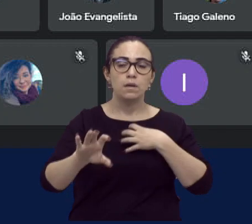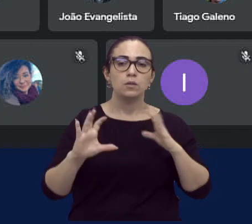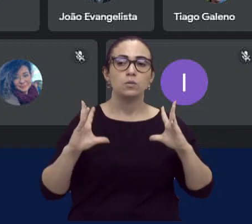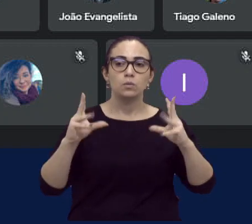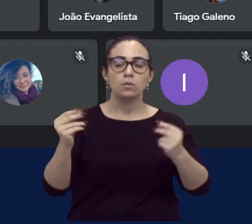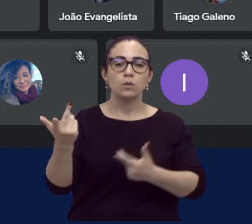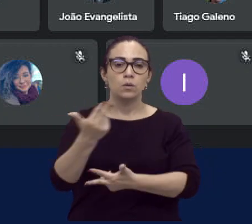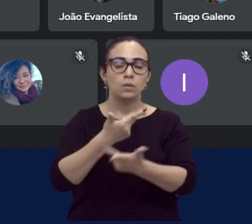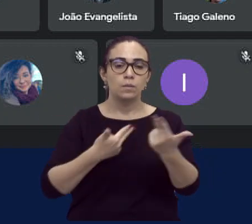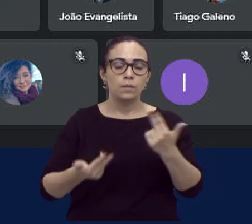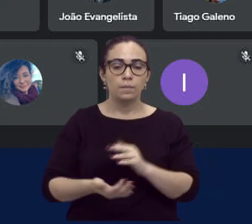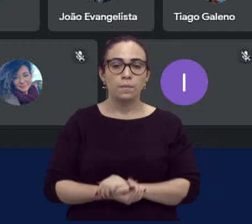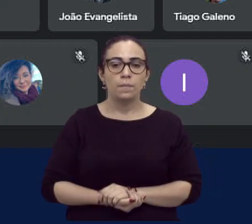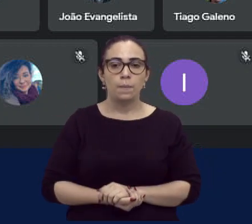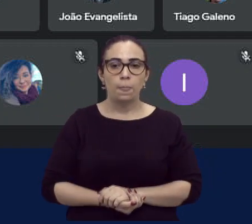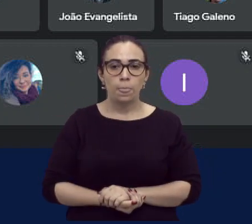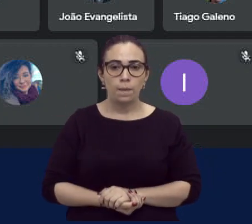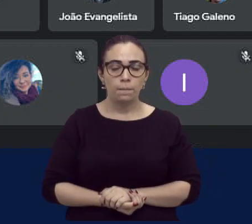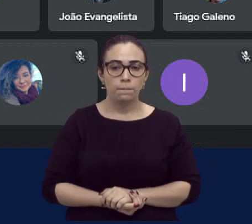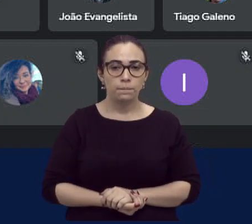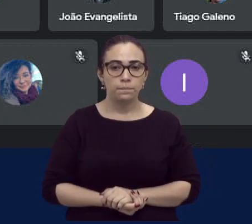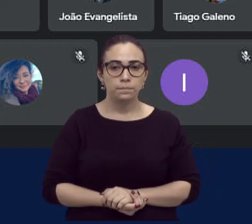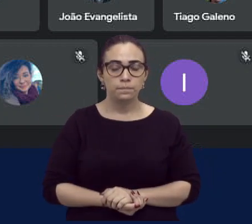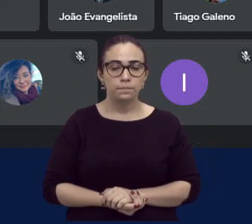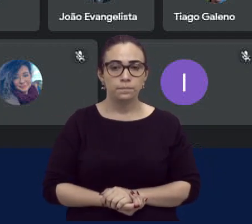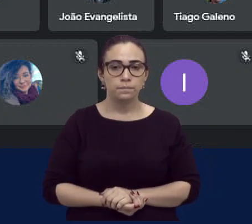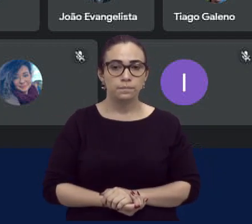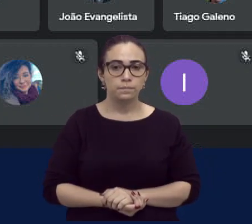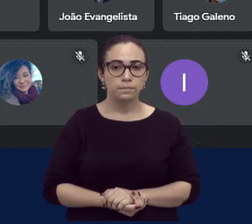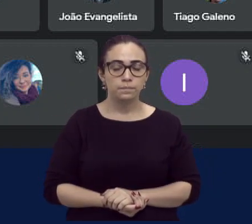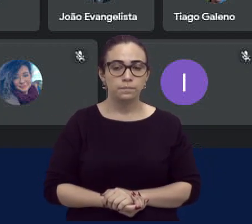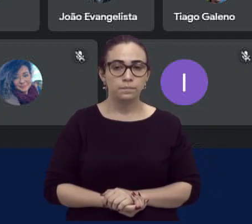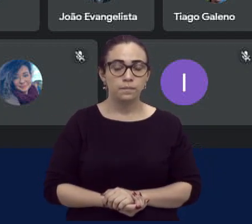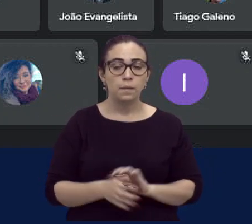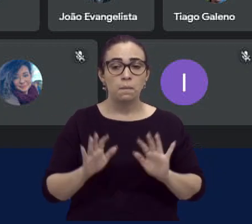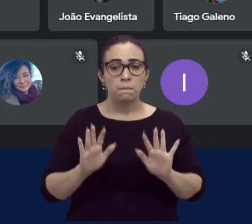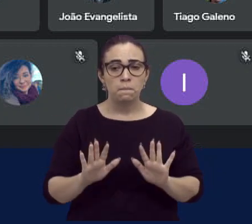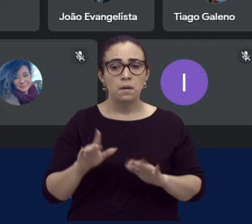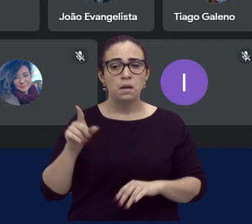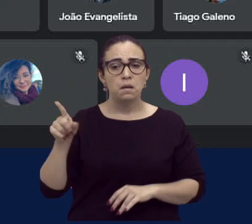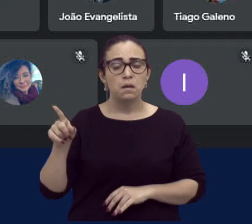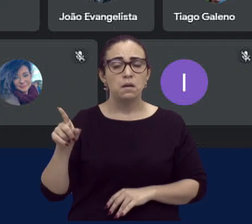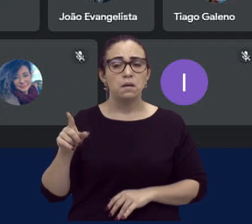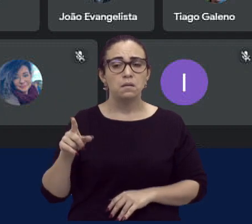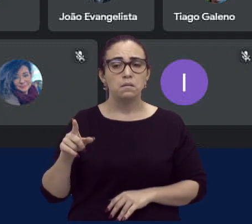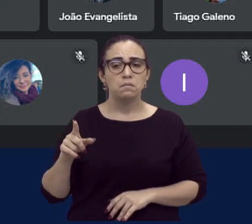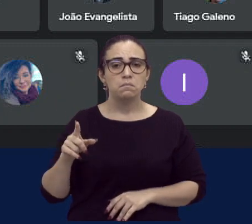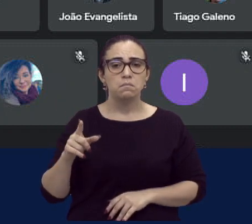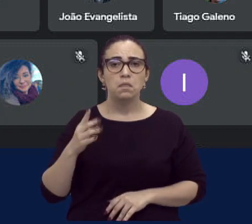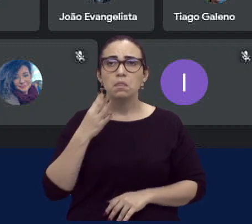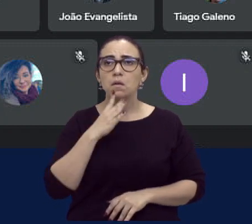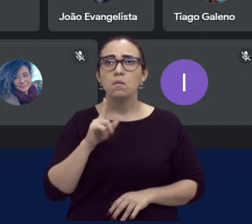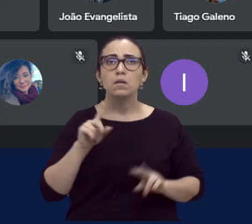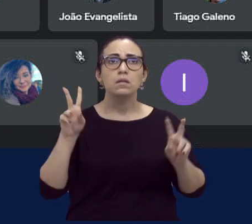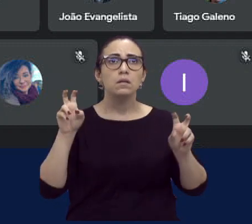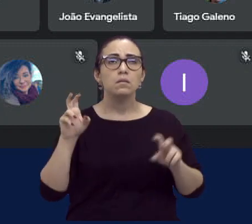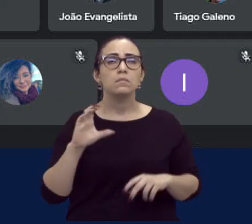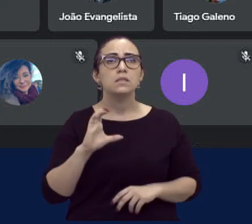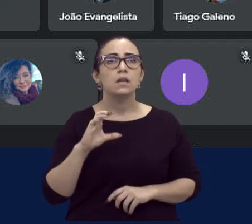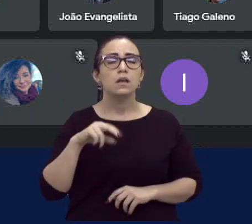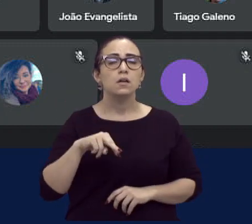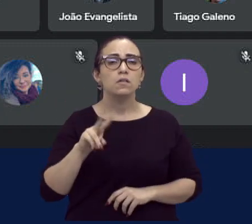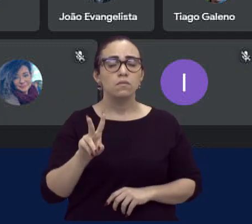outro. Mas nem sempre o outro vai ter conhecimento da CNV.